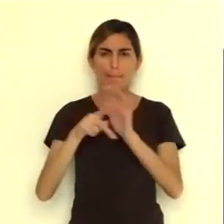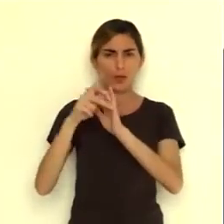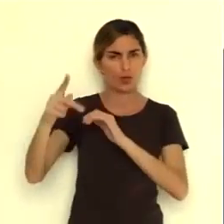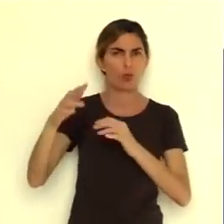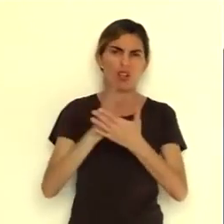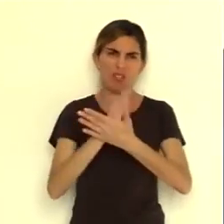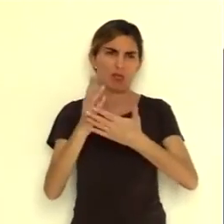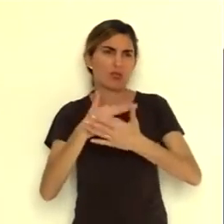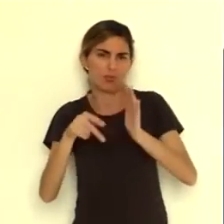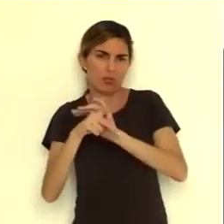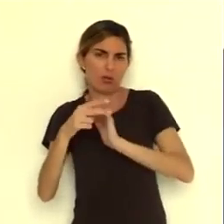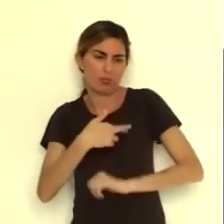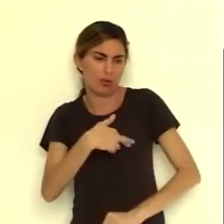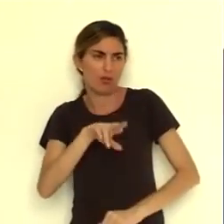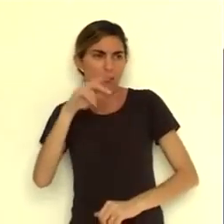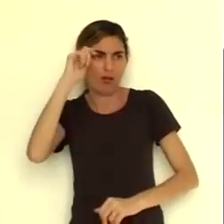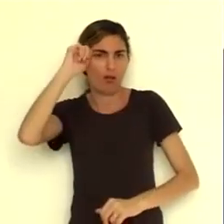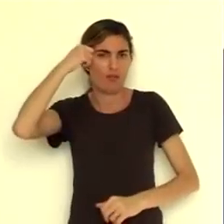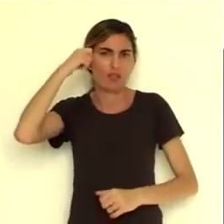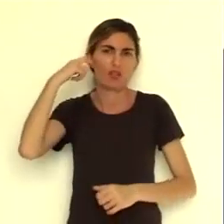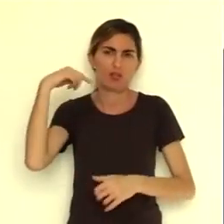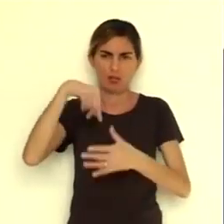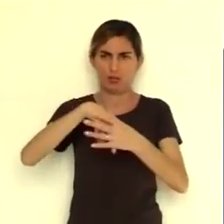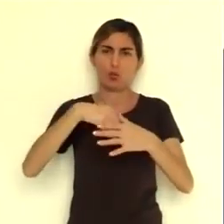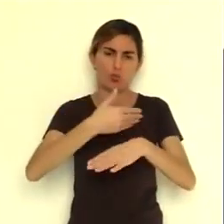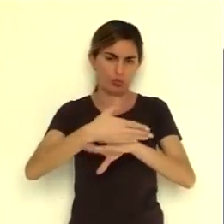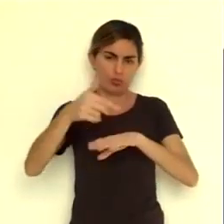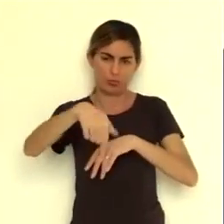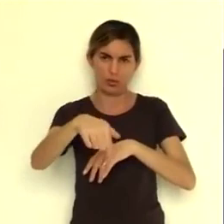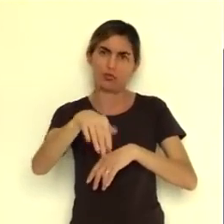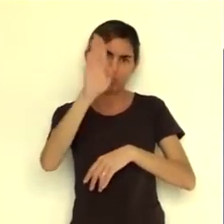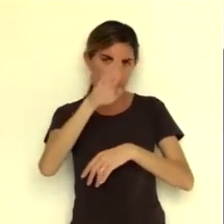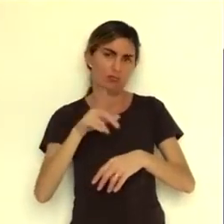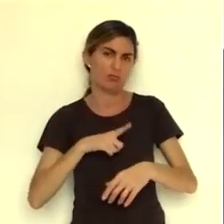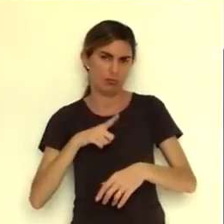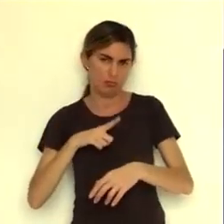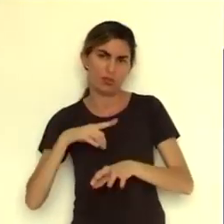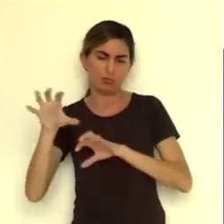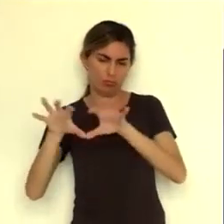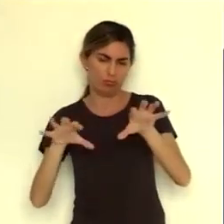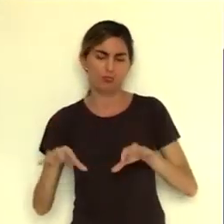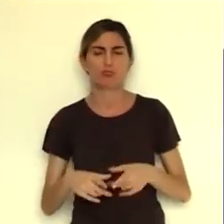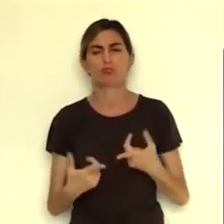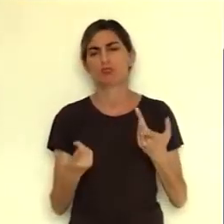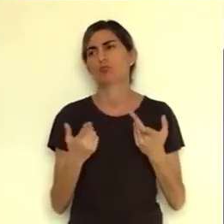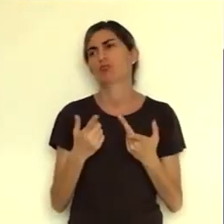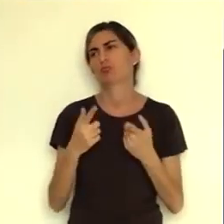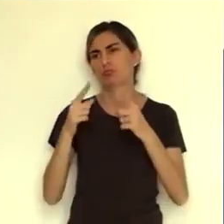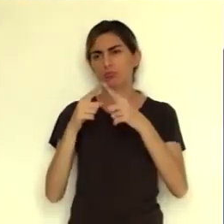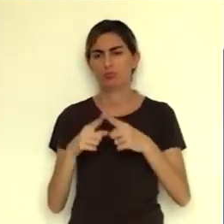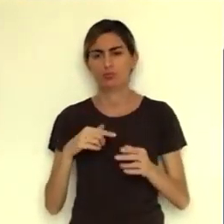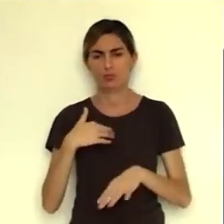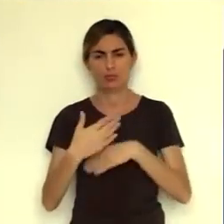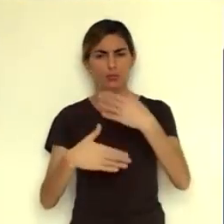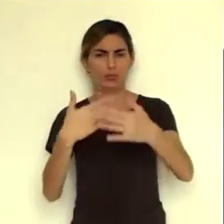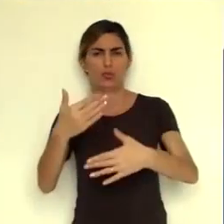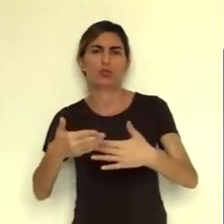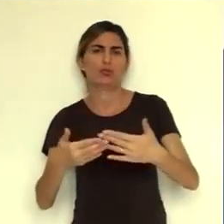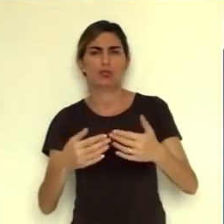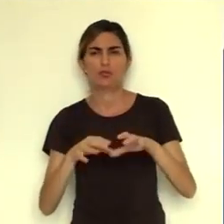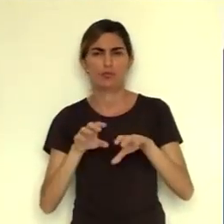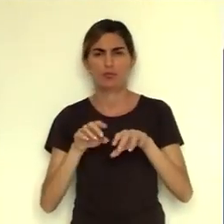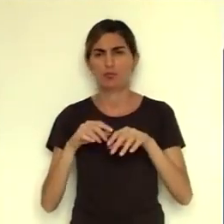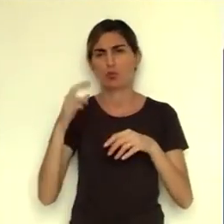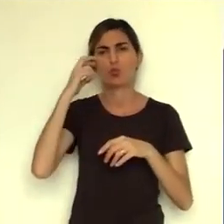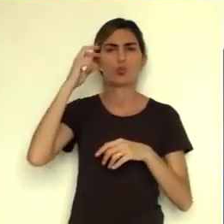de matriz africana, elas são importantes dentro desse processo, elas correspondem a um processo